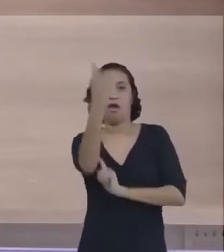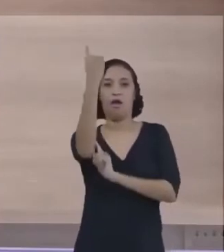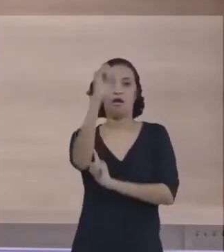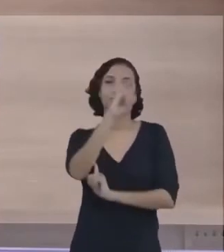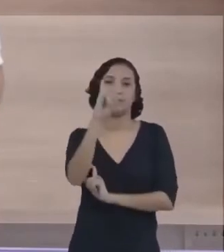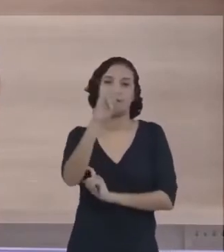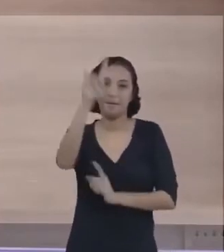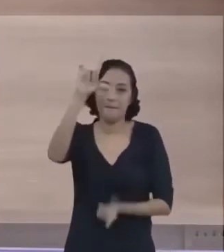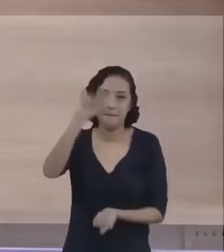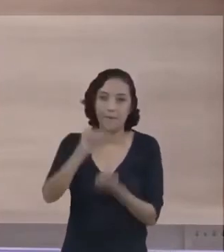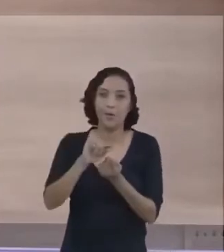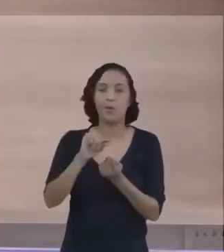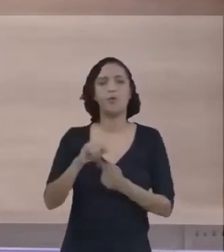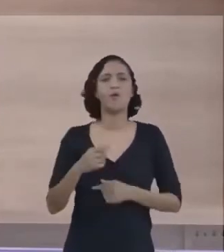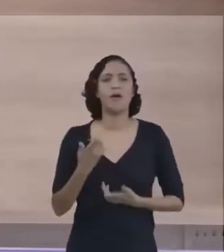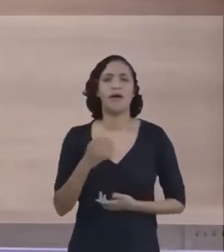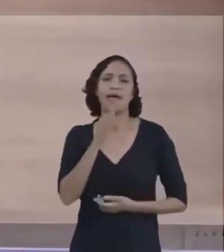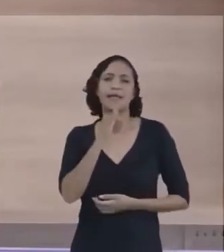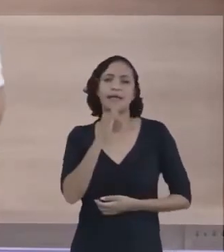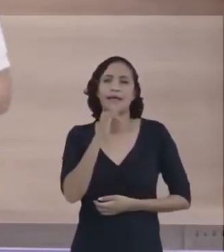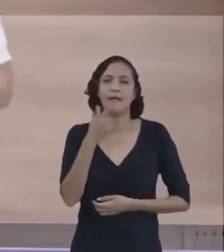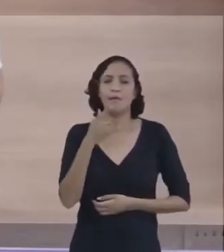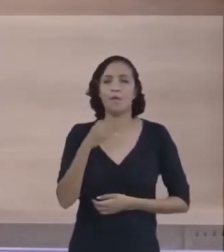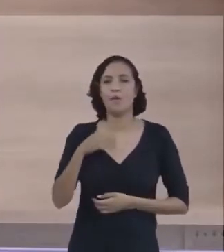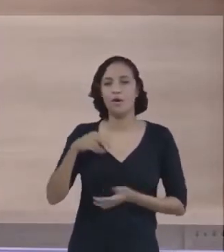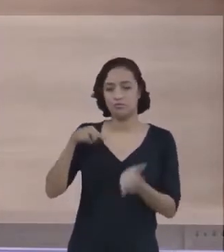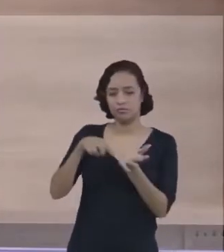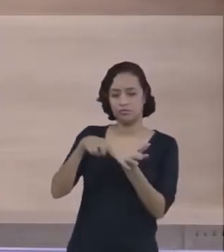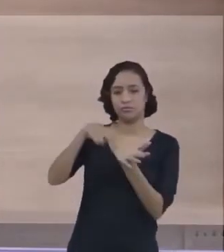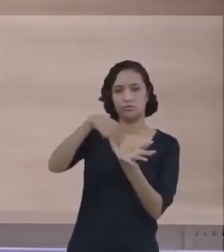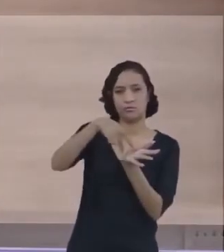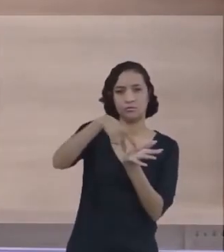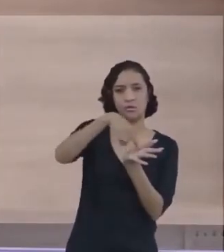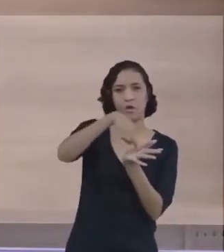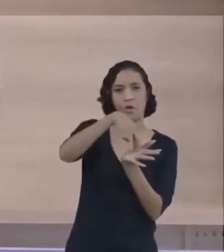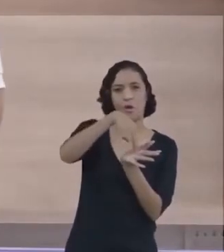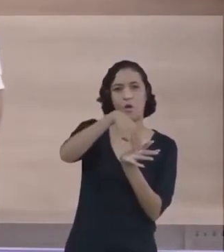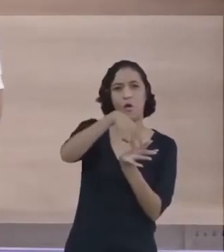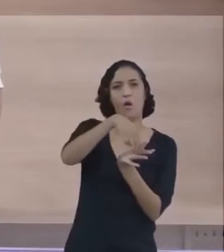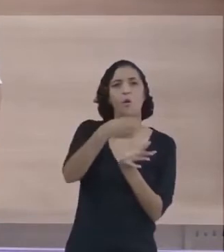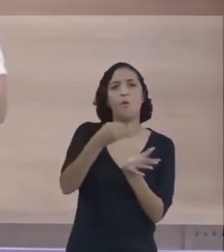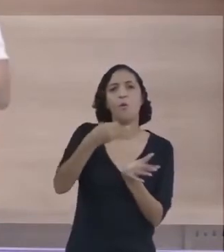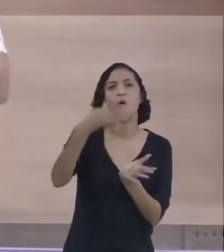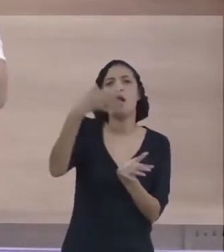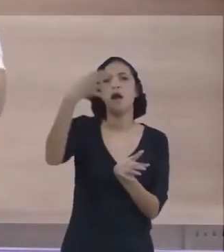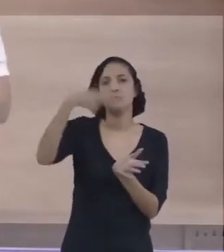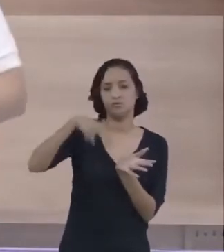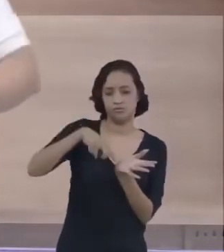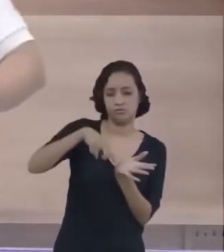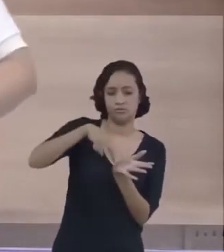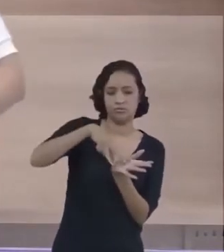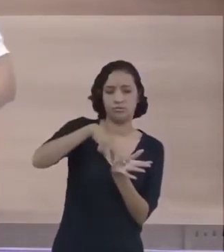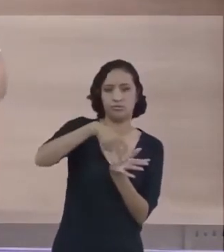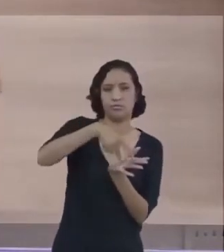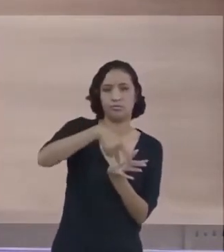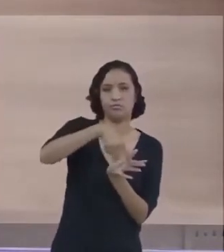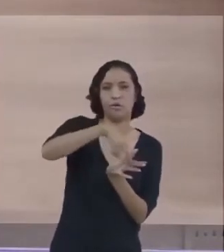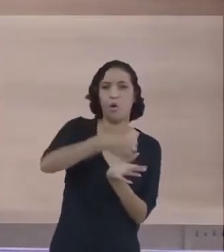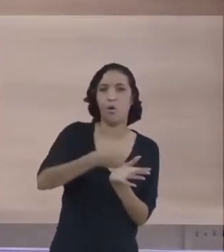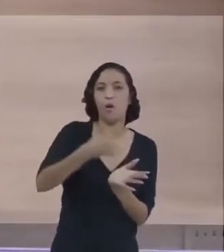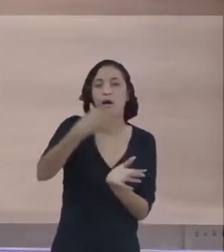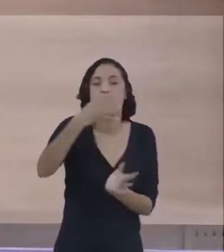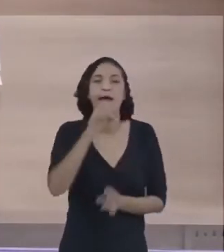eu tenho? Eu uso quantos passos daqui até a cozinha? Quantos passos eu uso daqui